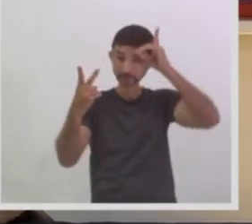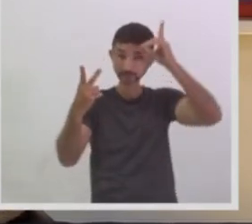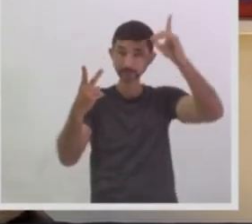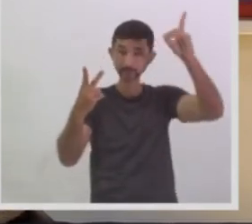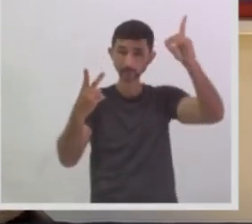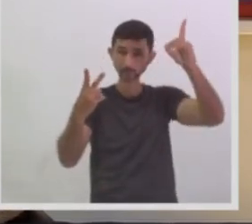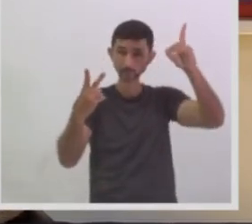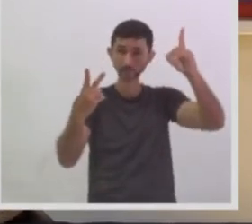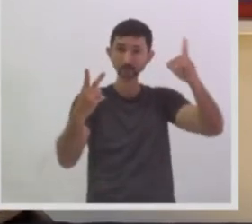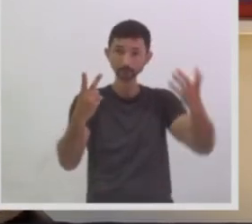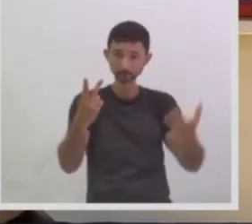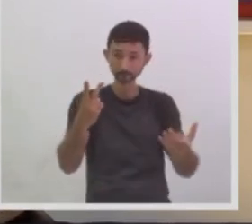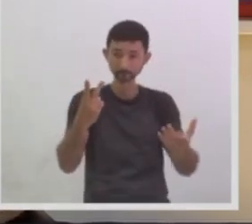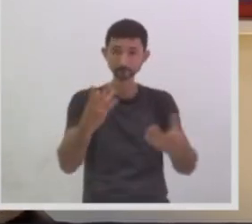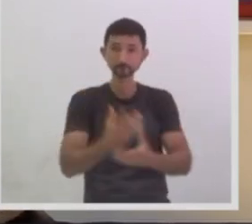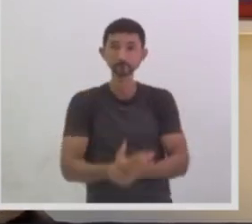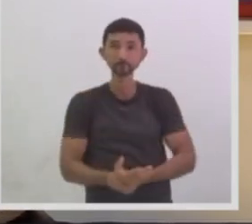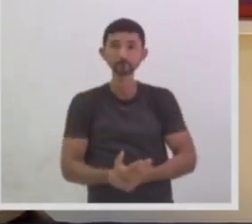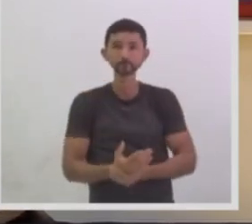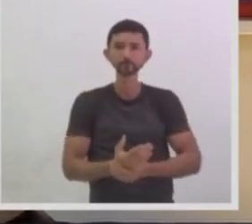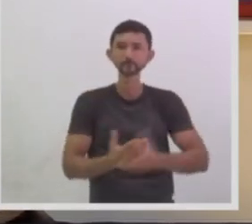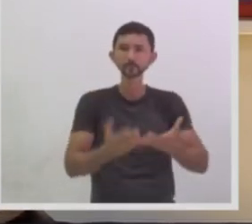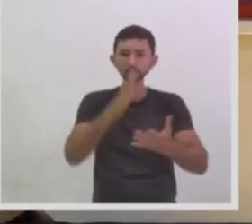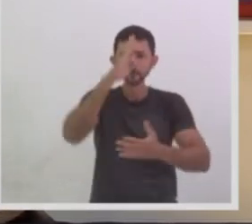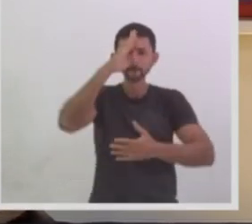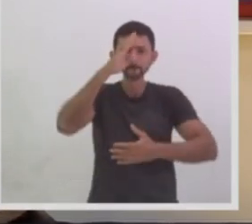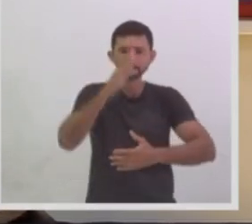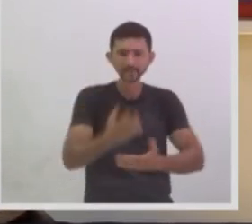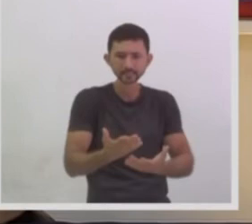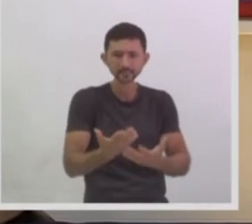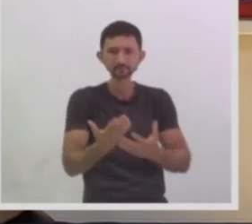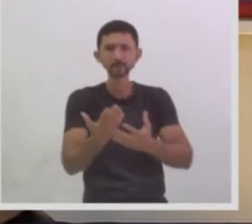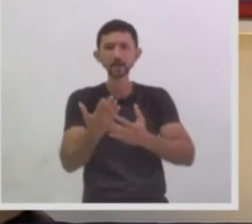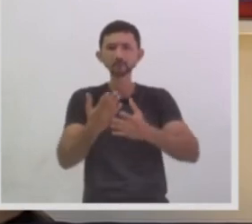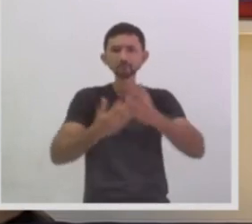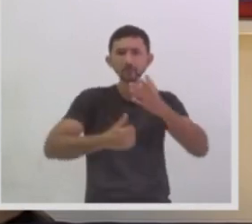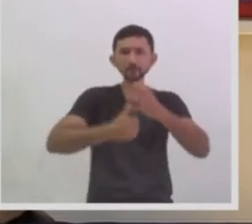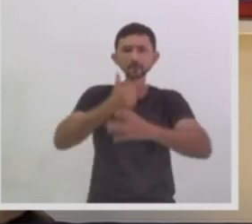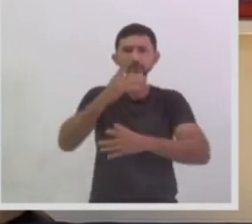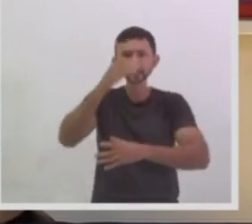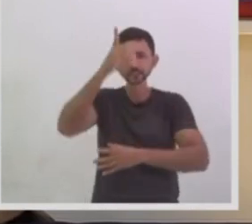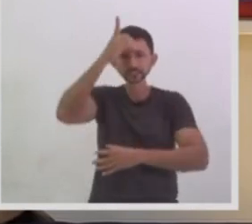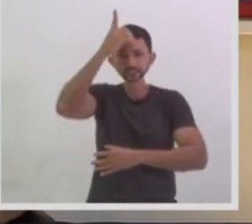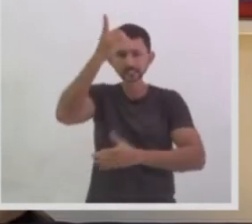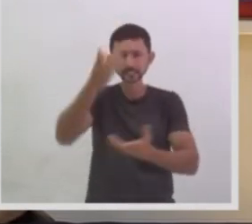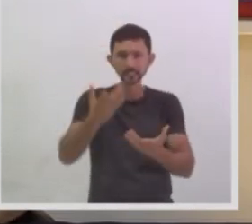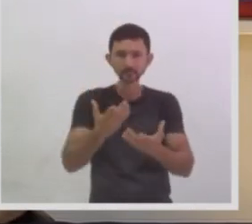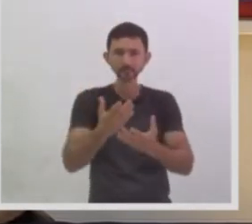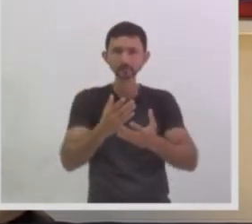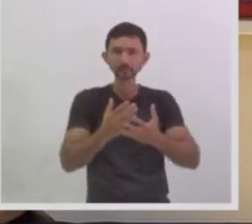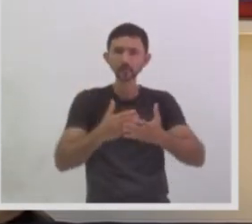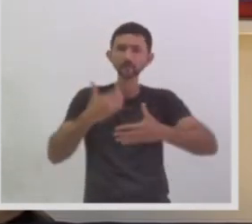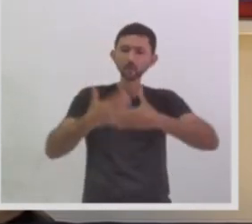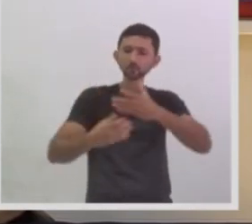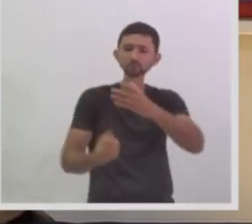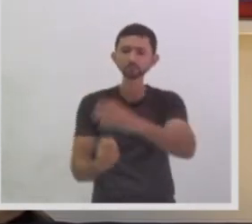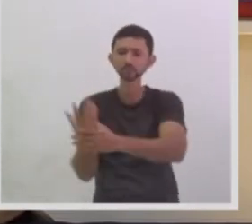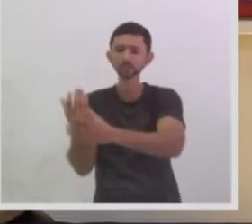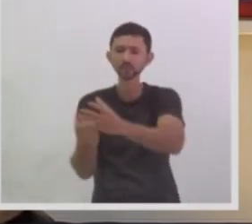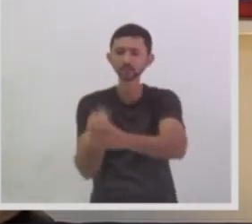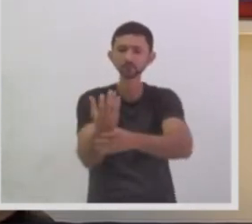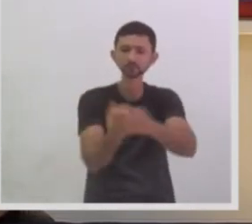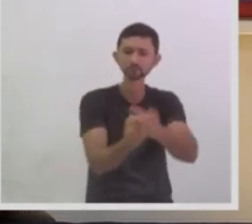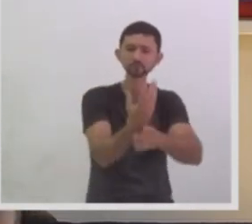e Izanami, os deuses primordiais, aqueles que foram os primeiros deuses, que criaram os outros deuses e também os seres